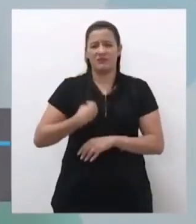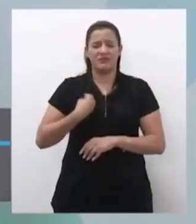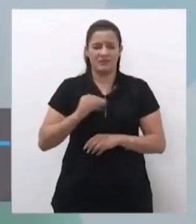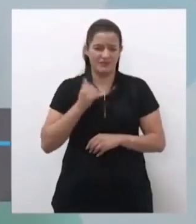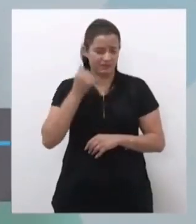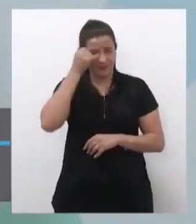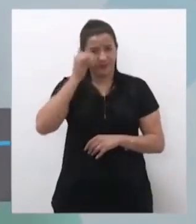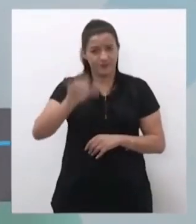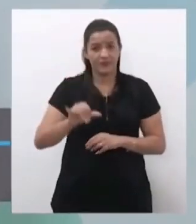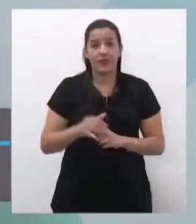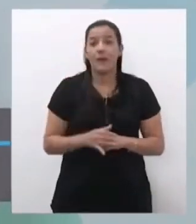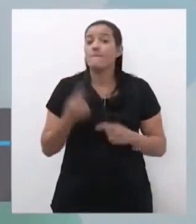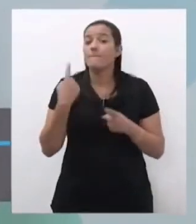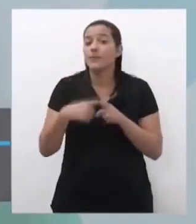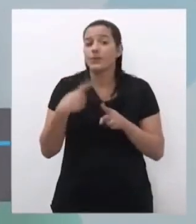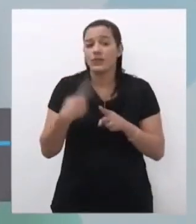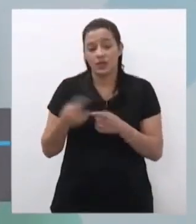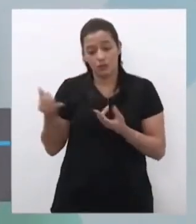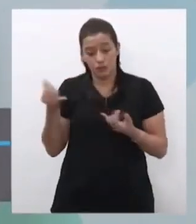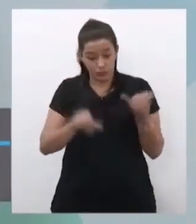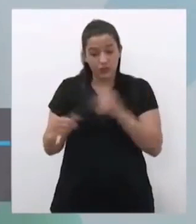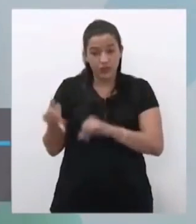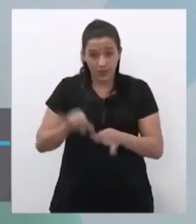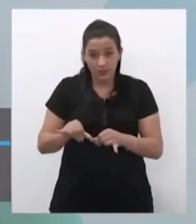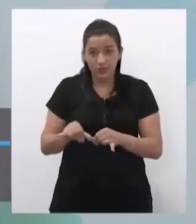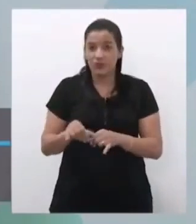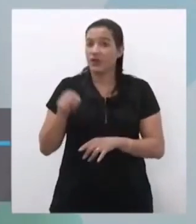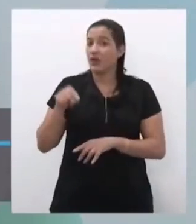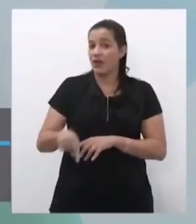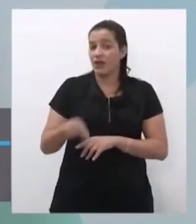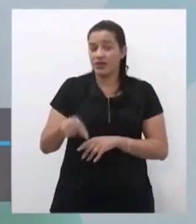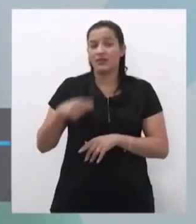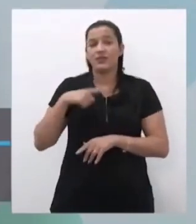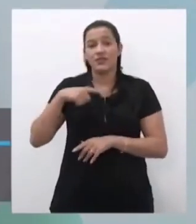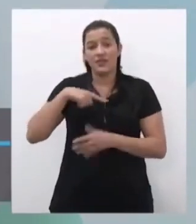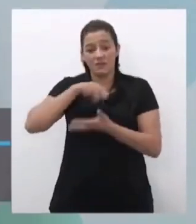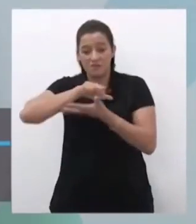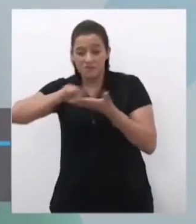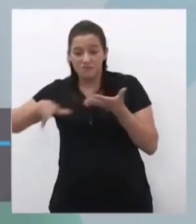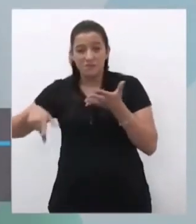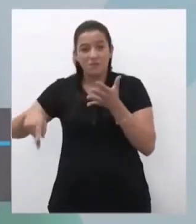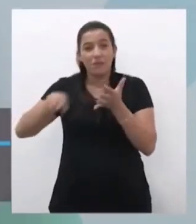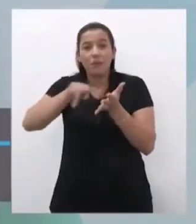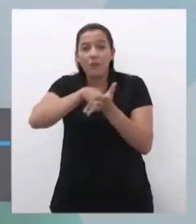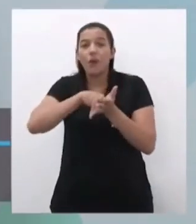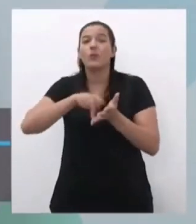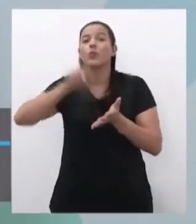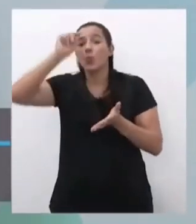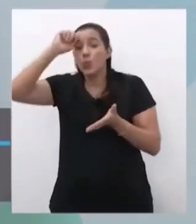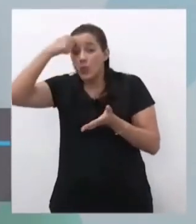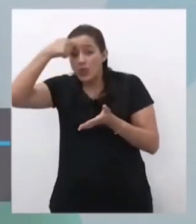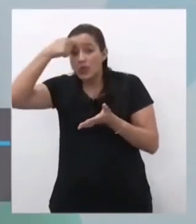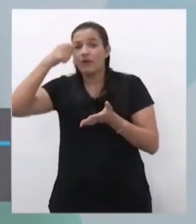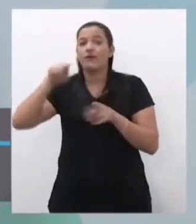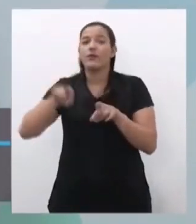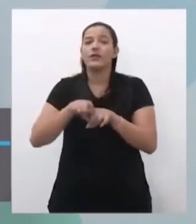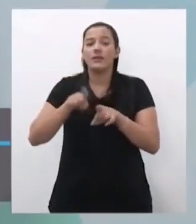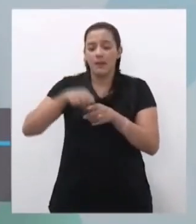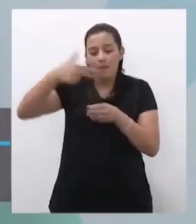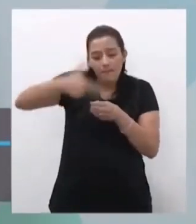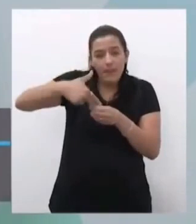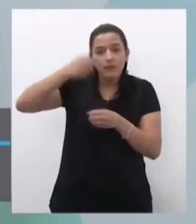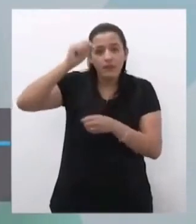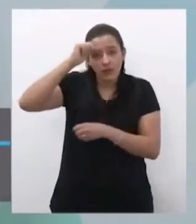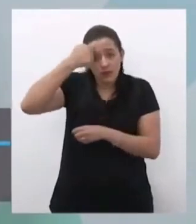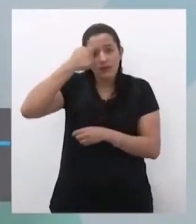aditivos químicos, eles são principalmente produzidos por derivados do carvão e do petróleo. Nós não sabemos em longo prazo que efeito